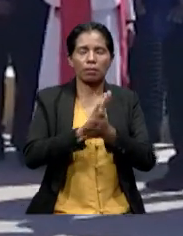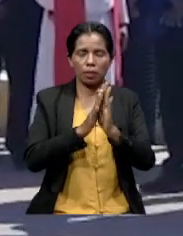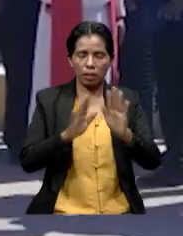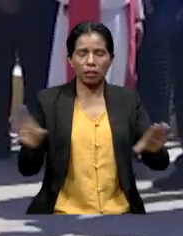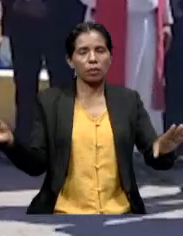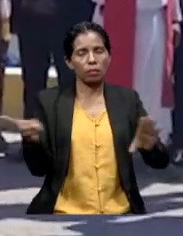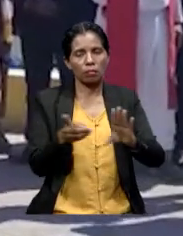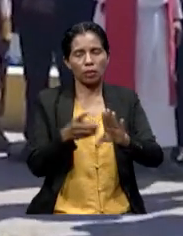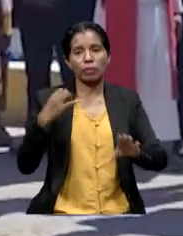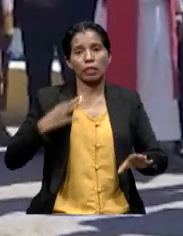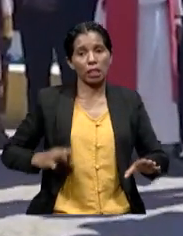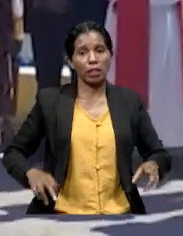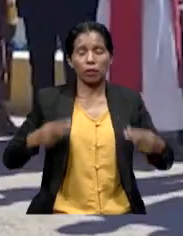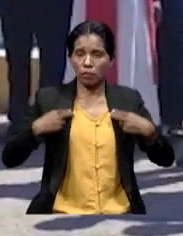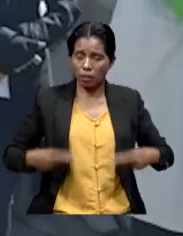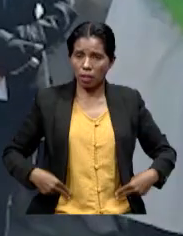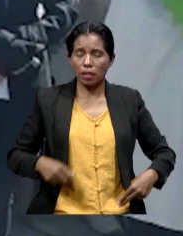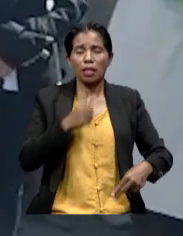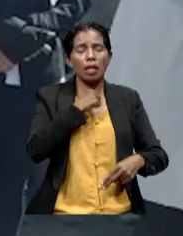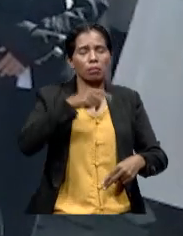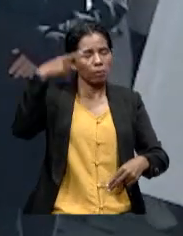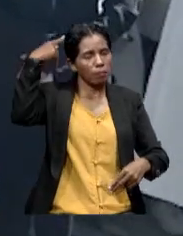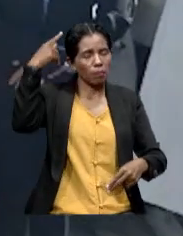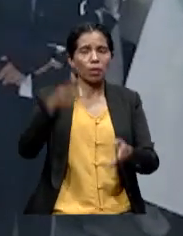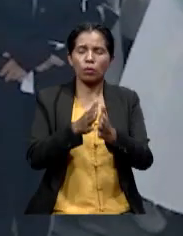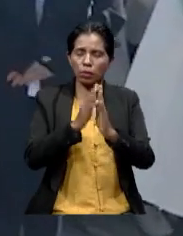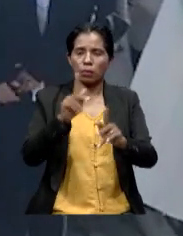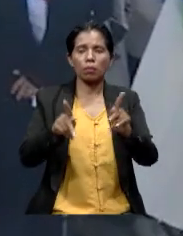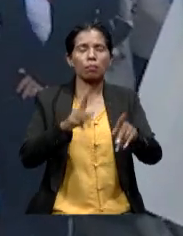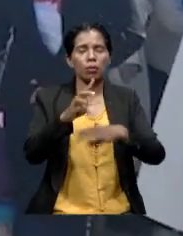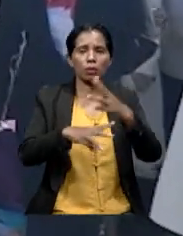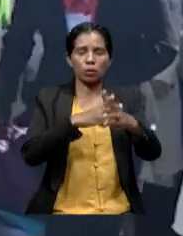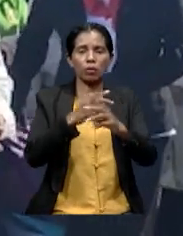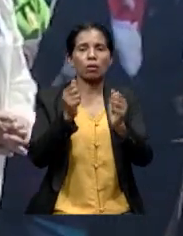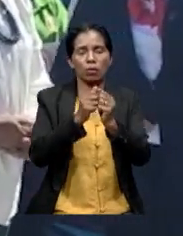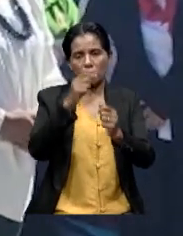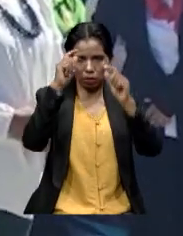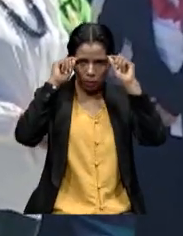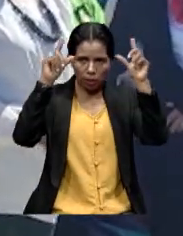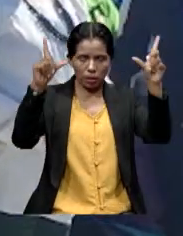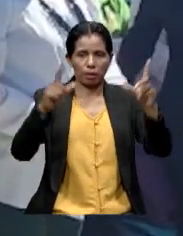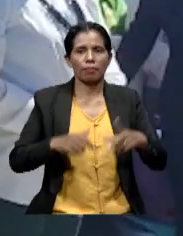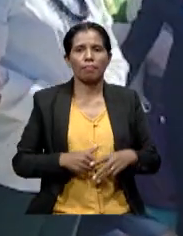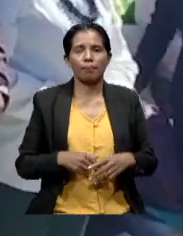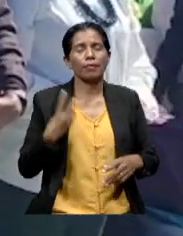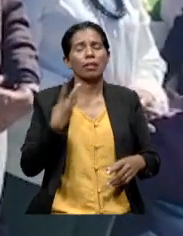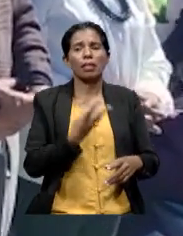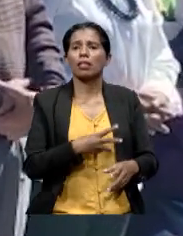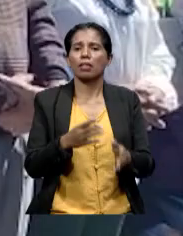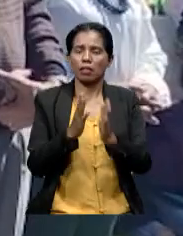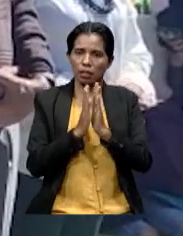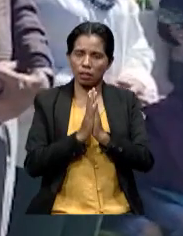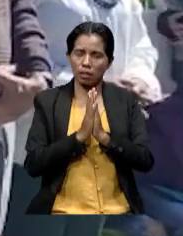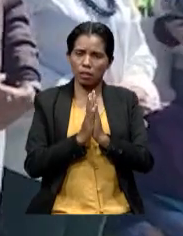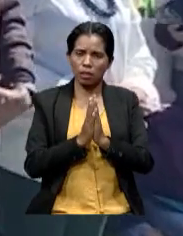Fraternidade Humana, nebeamo Papa Husuba Mundo Toma, no Mosba Timor-Leste. Ita, Moço Reza,